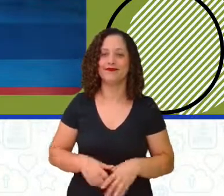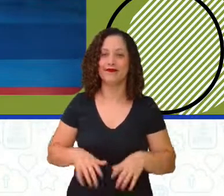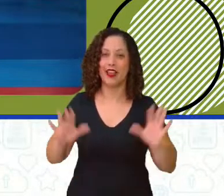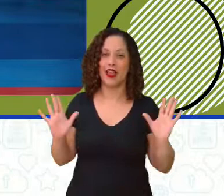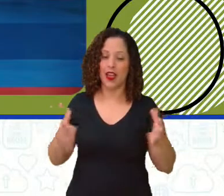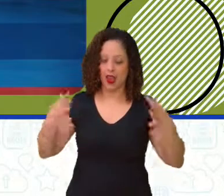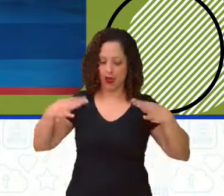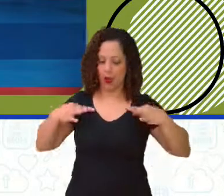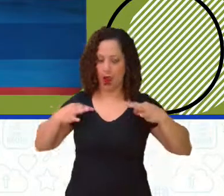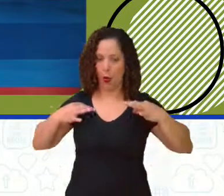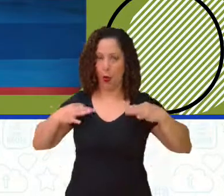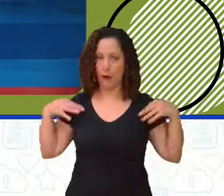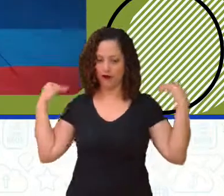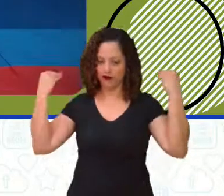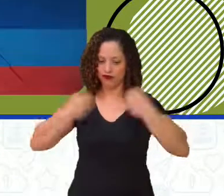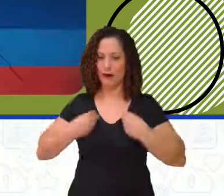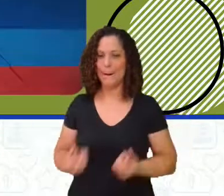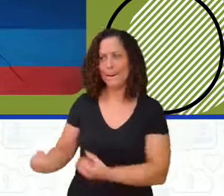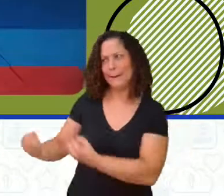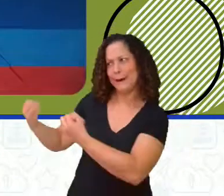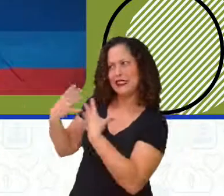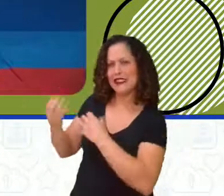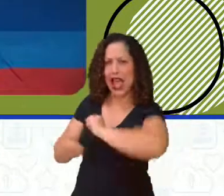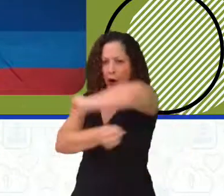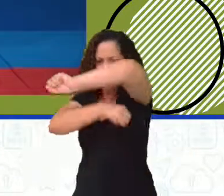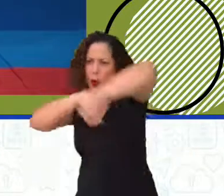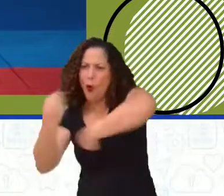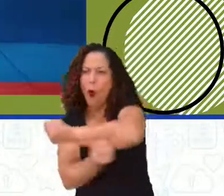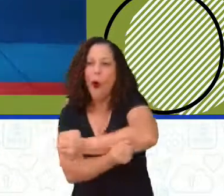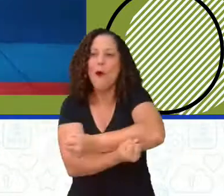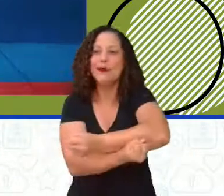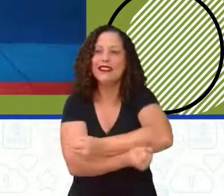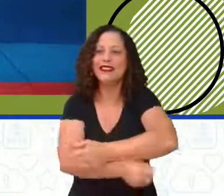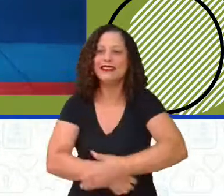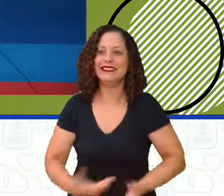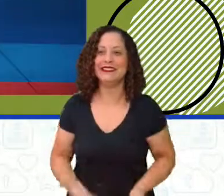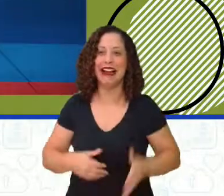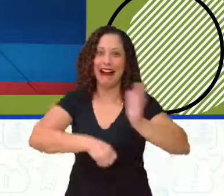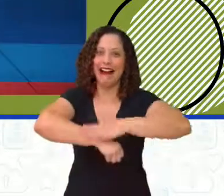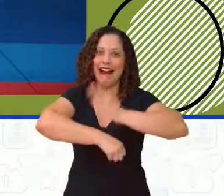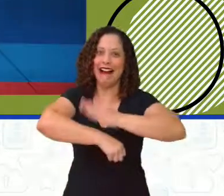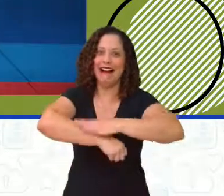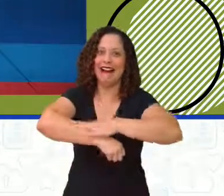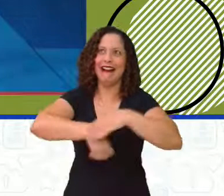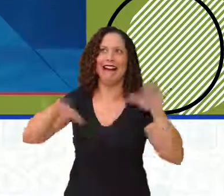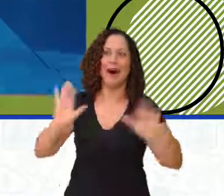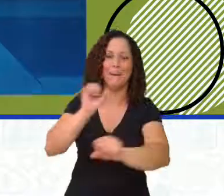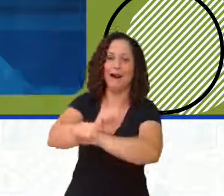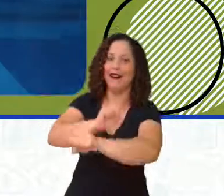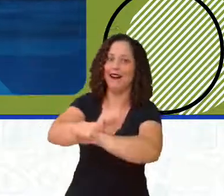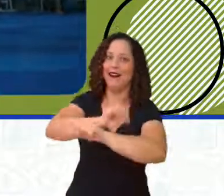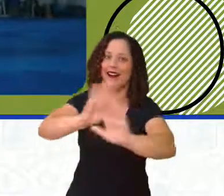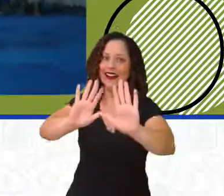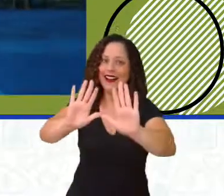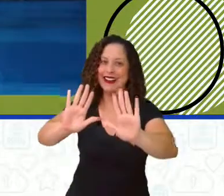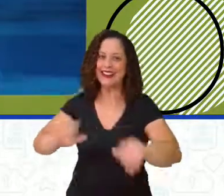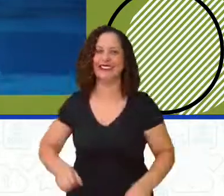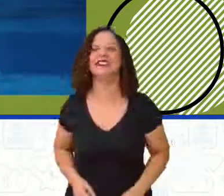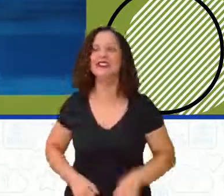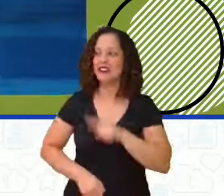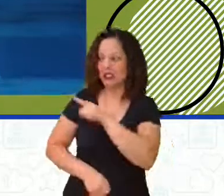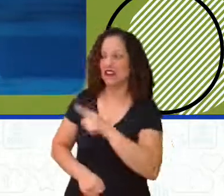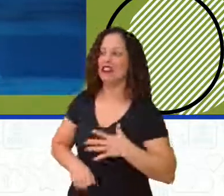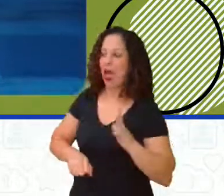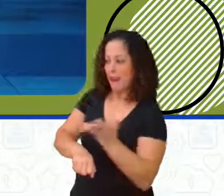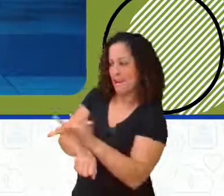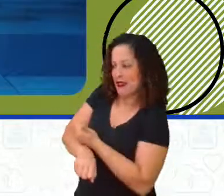à toa. Você me ensina um golpe? Eita, Giovana! Ai, tá bom meu braço. Já chega, editor, chega. Você leva jeito pra isso,